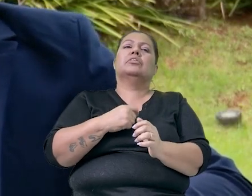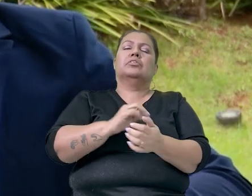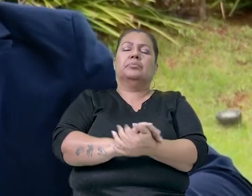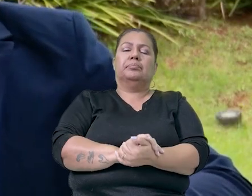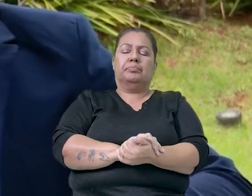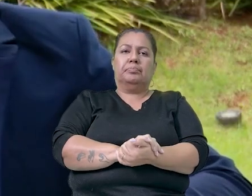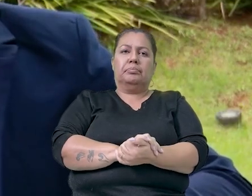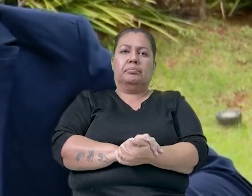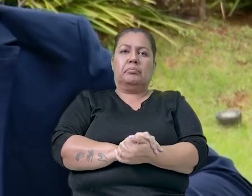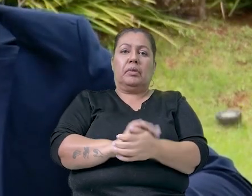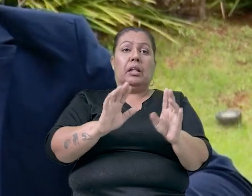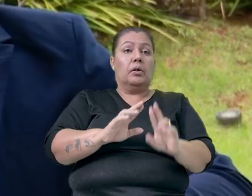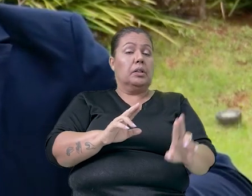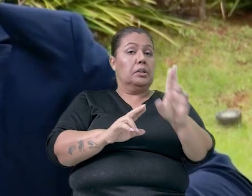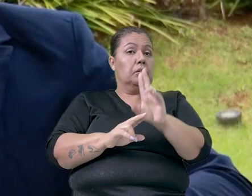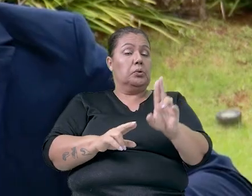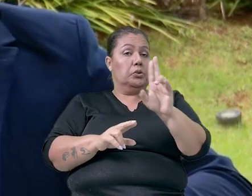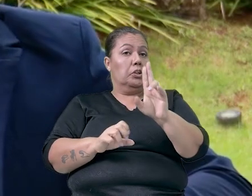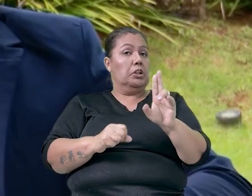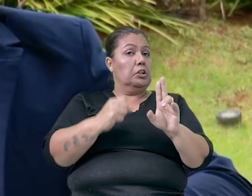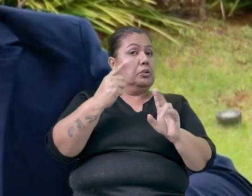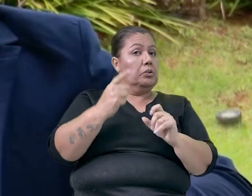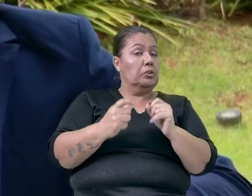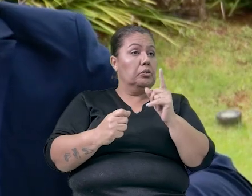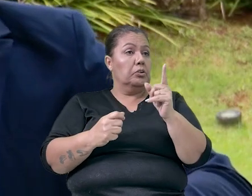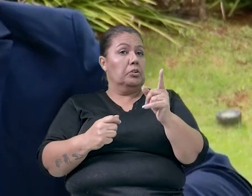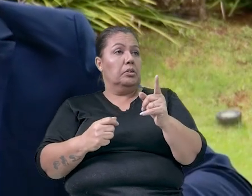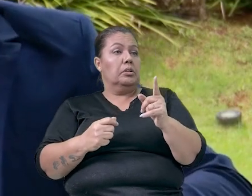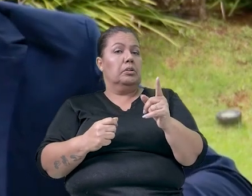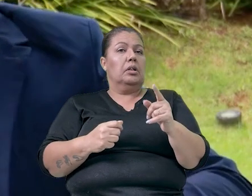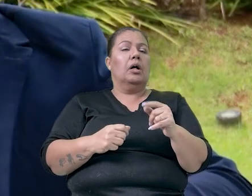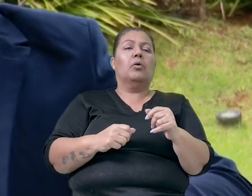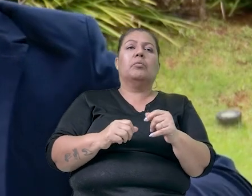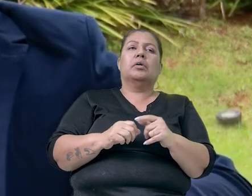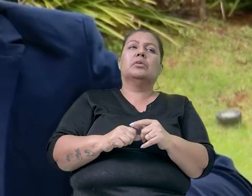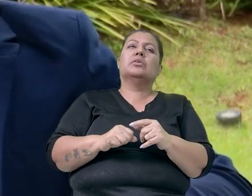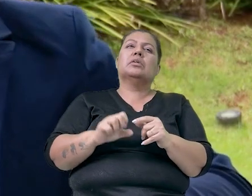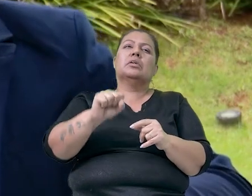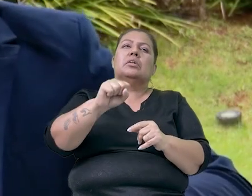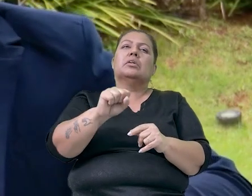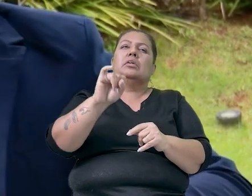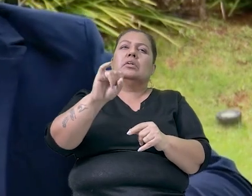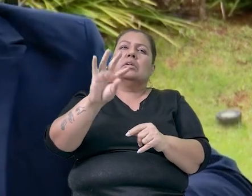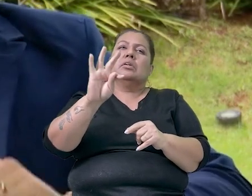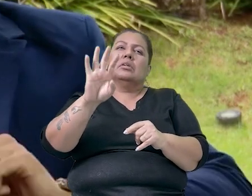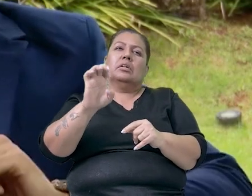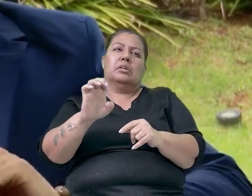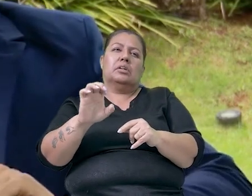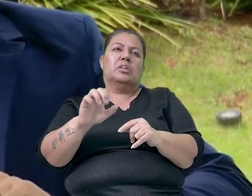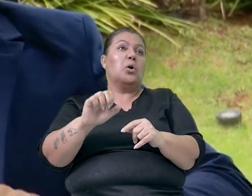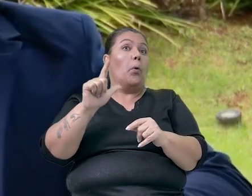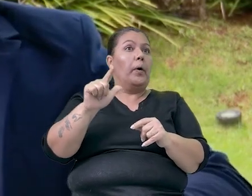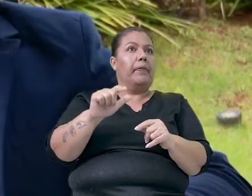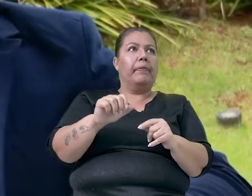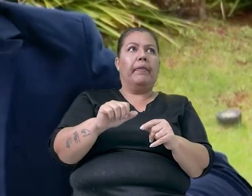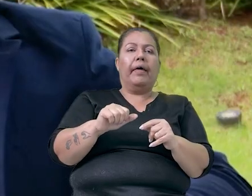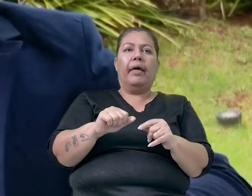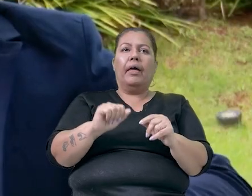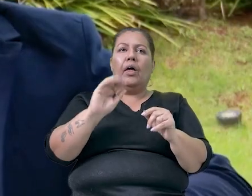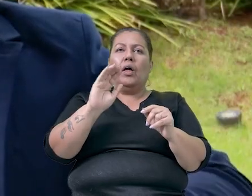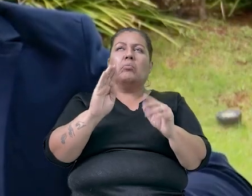eles se utilizam de algumas ferramentas, de softwares, VPN ou até contas falsas, com bloqueios